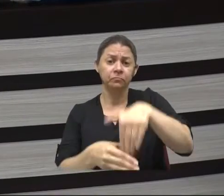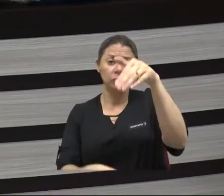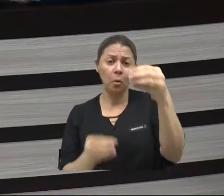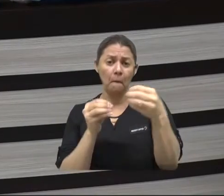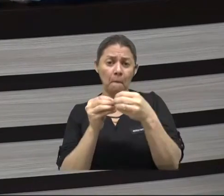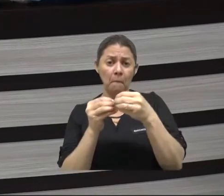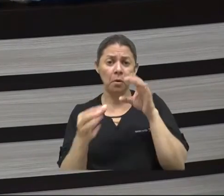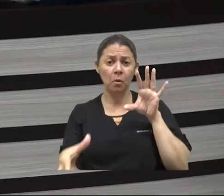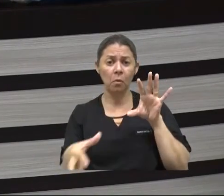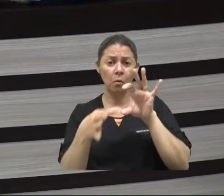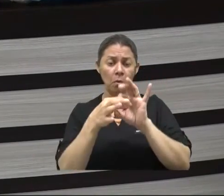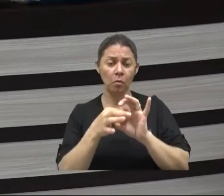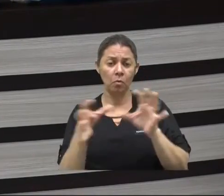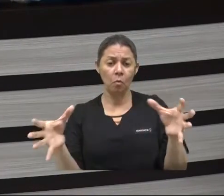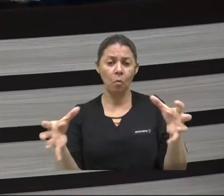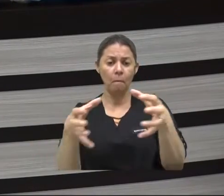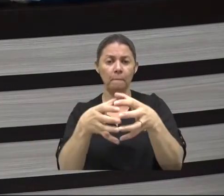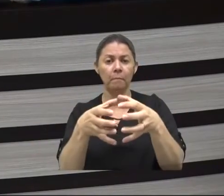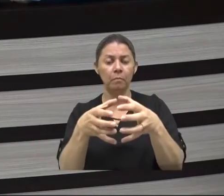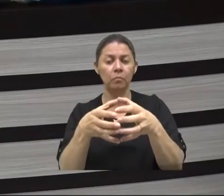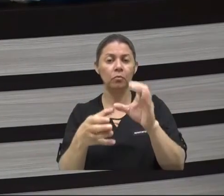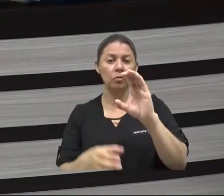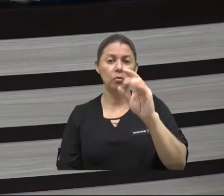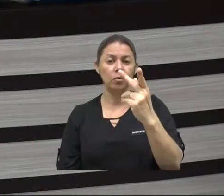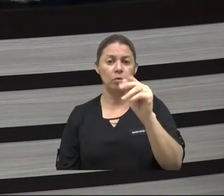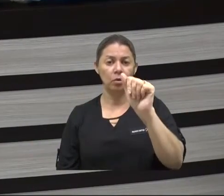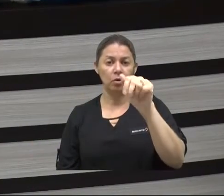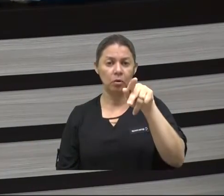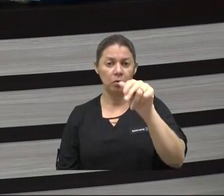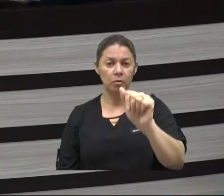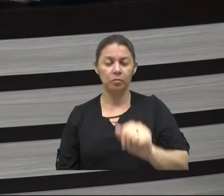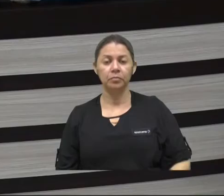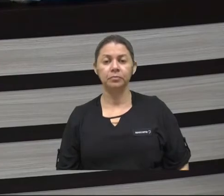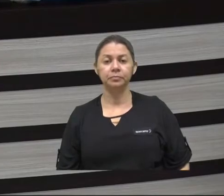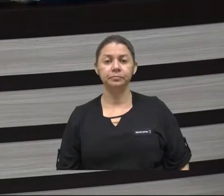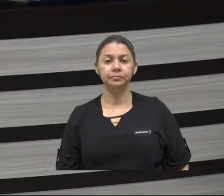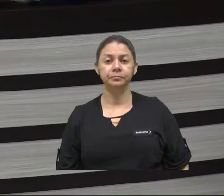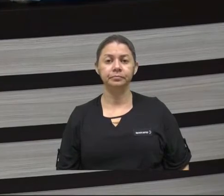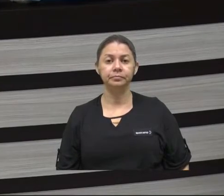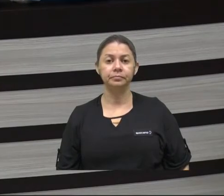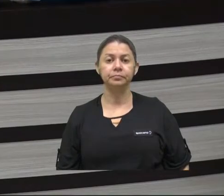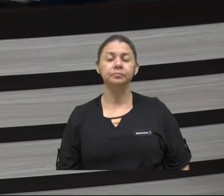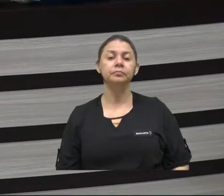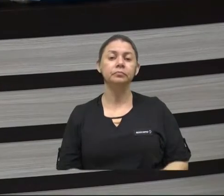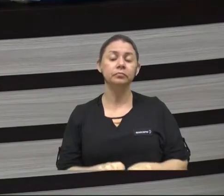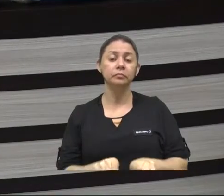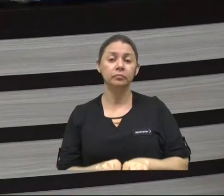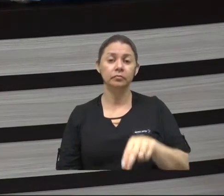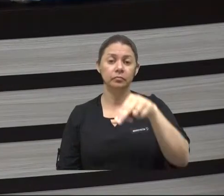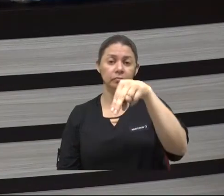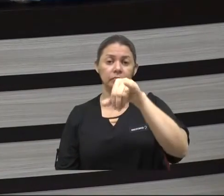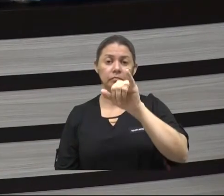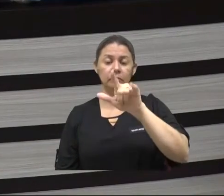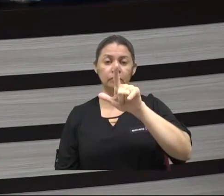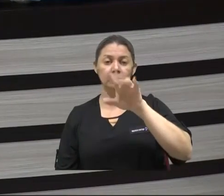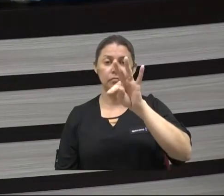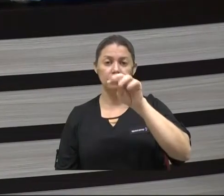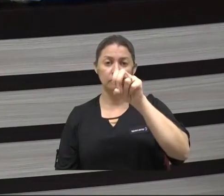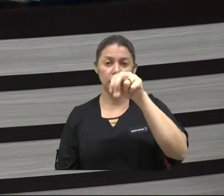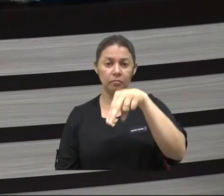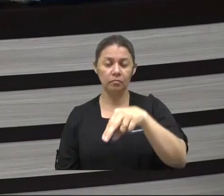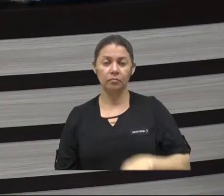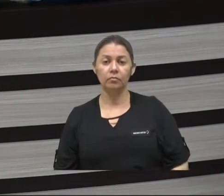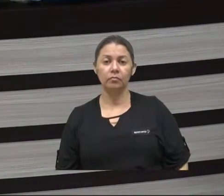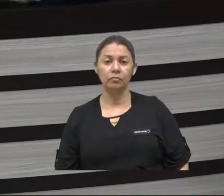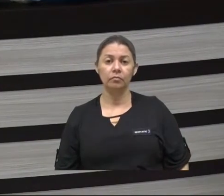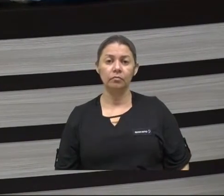uma chapa com o Zé Damix presidente. E o Newton Santos fez parte da nossa chapa como